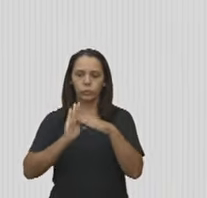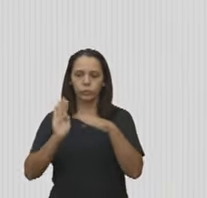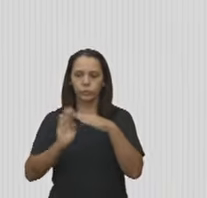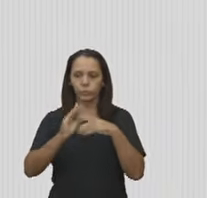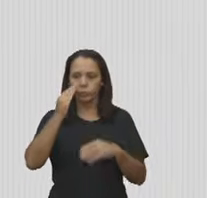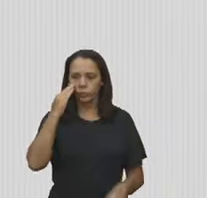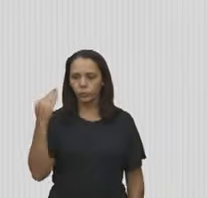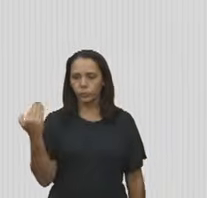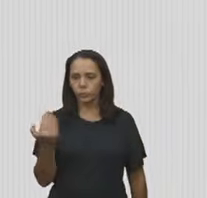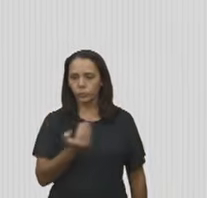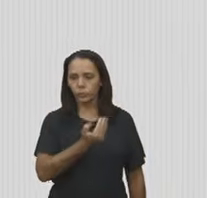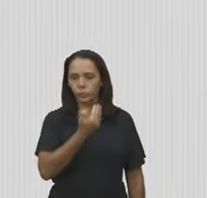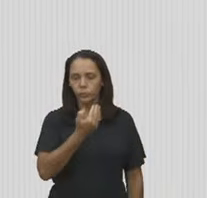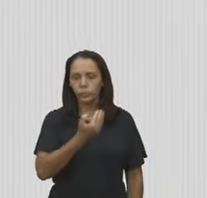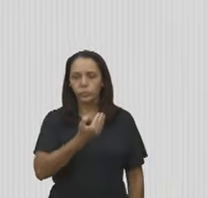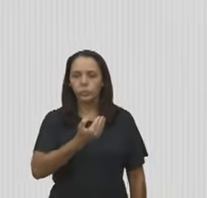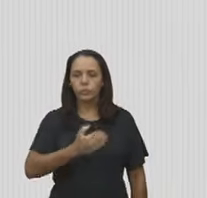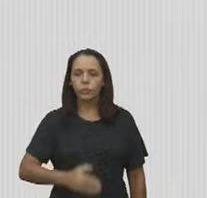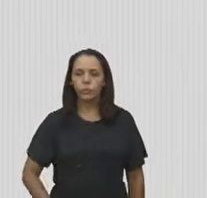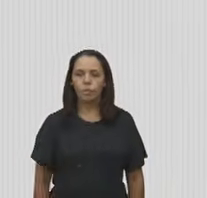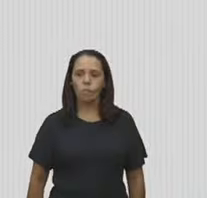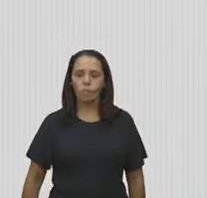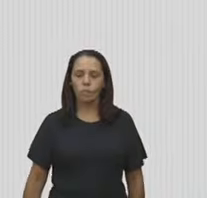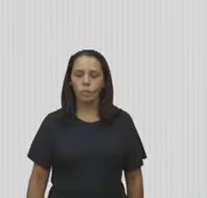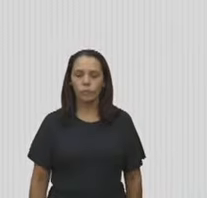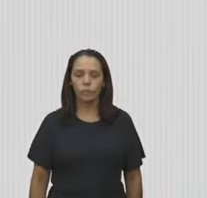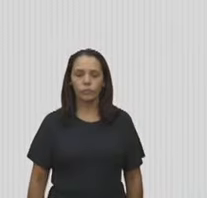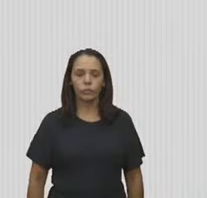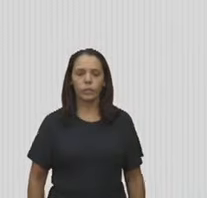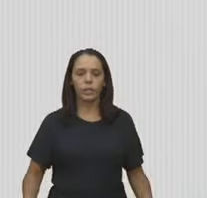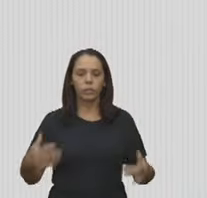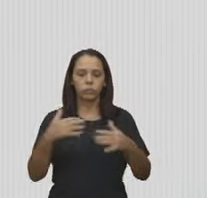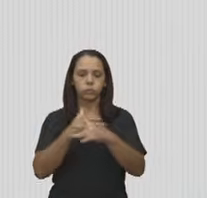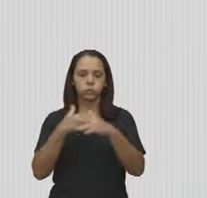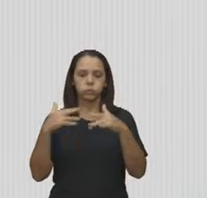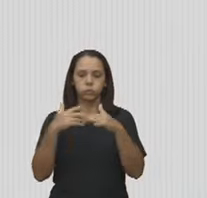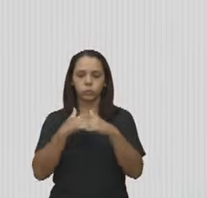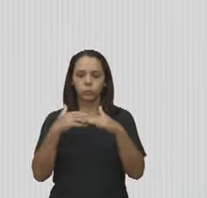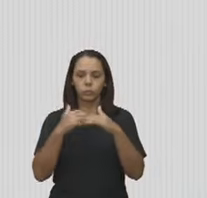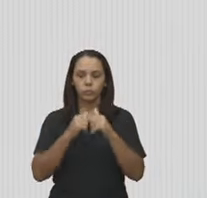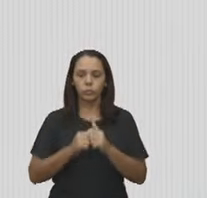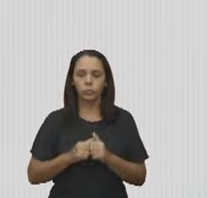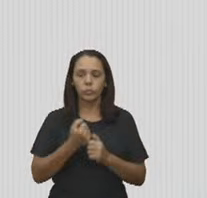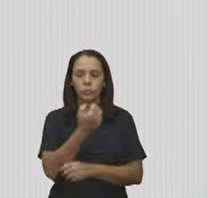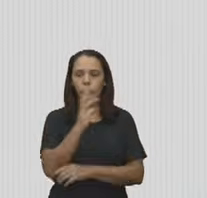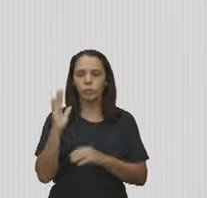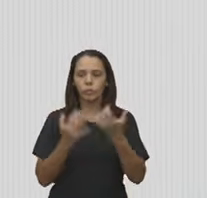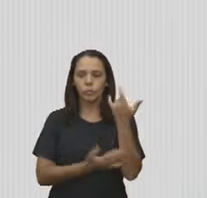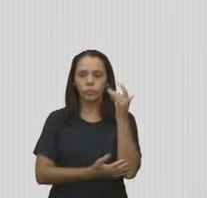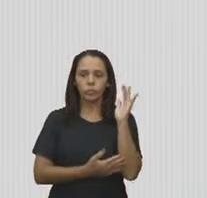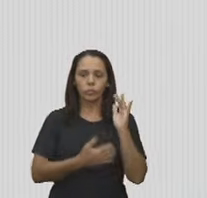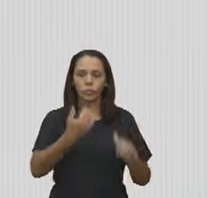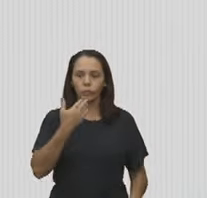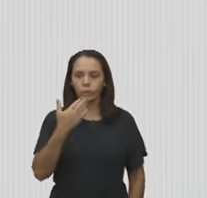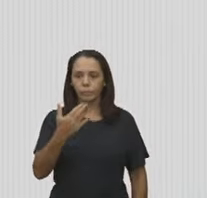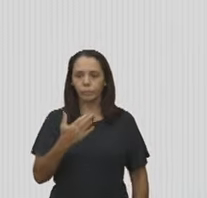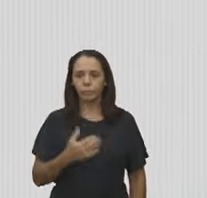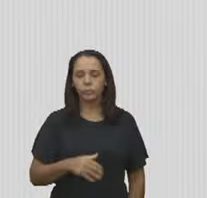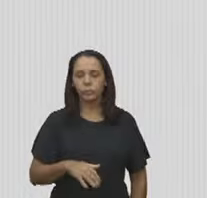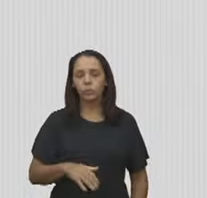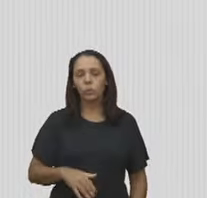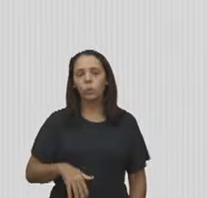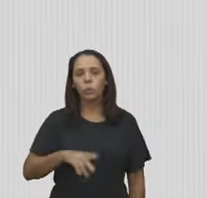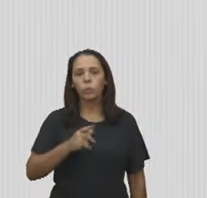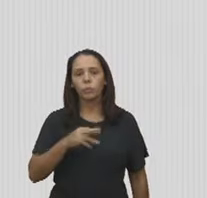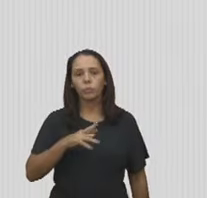Paraíso, Veranejal, tudo no campo da mobilidade urbana. Em meio ambiente, nós pedimos providências no Jardim Primavera,